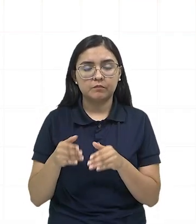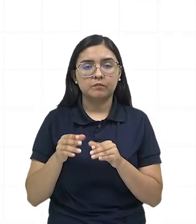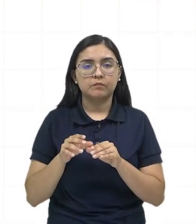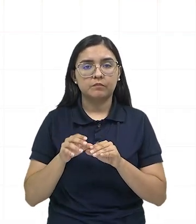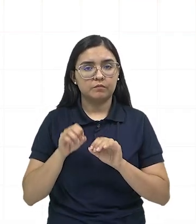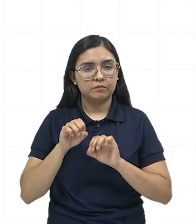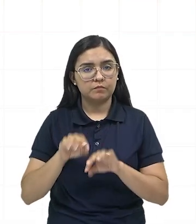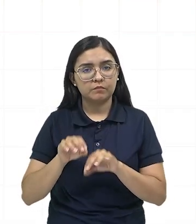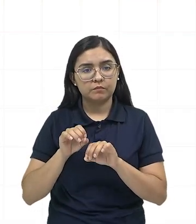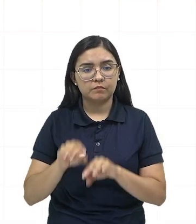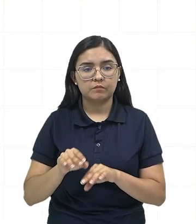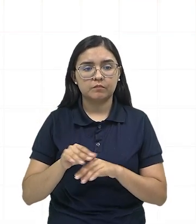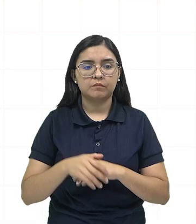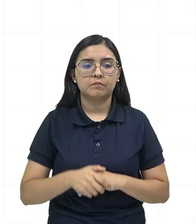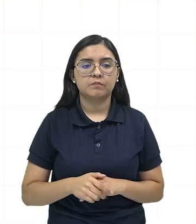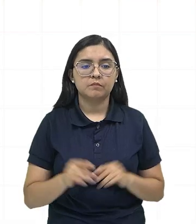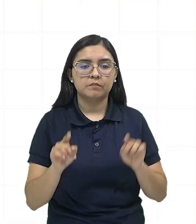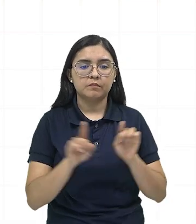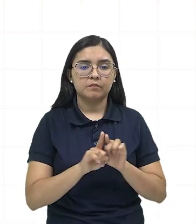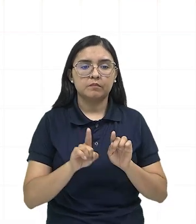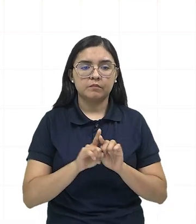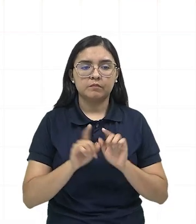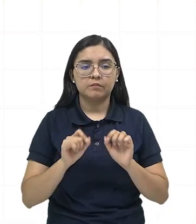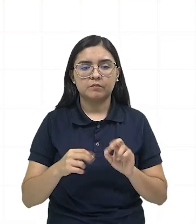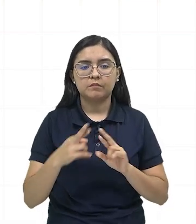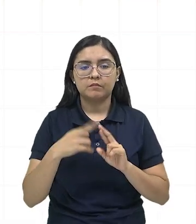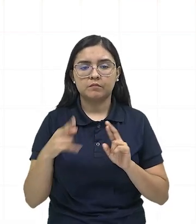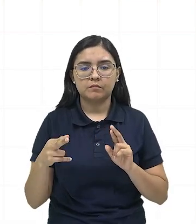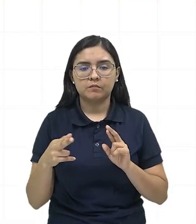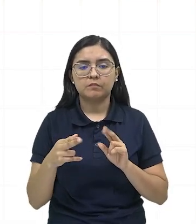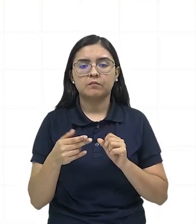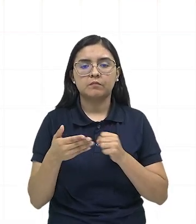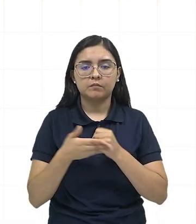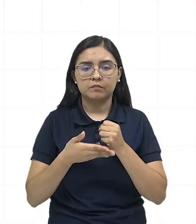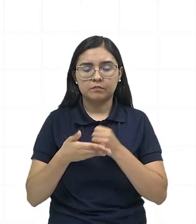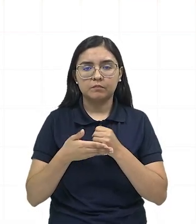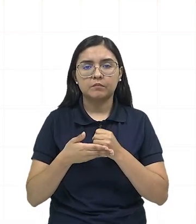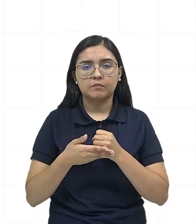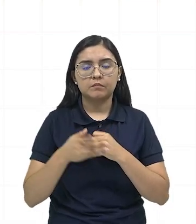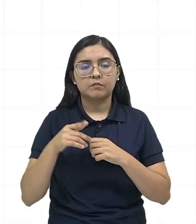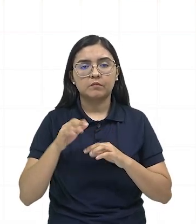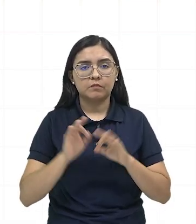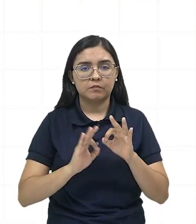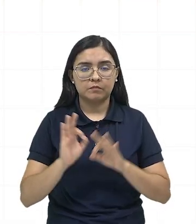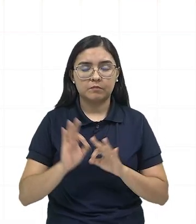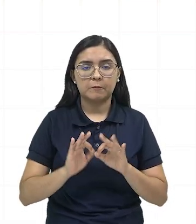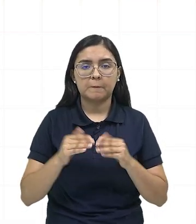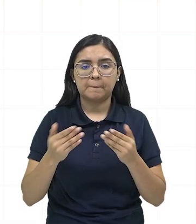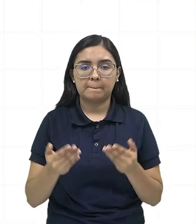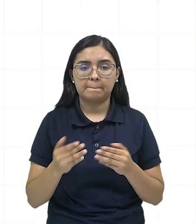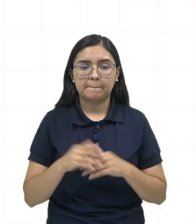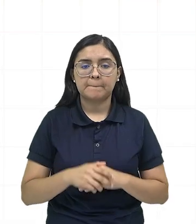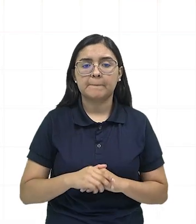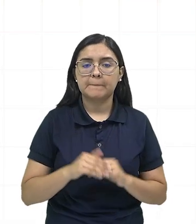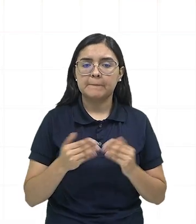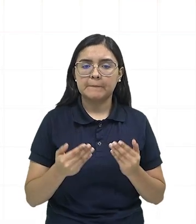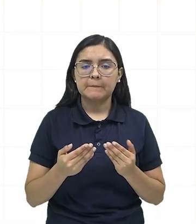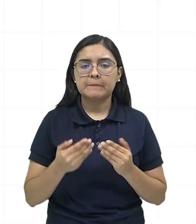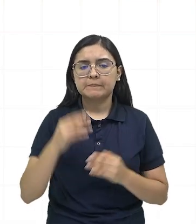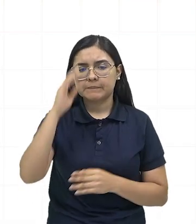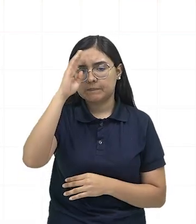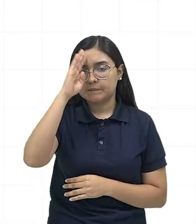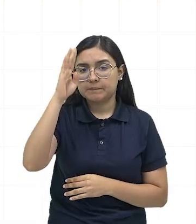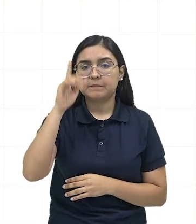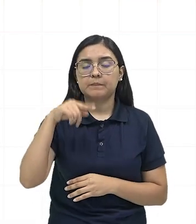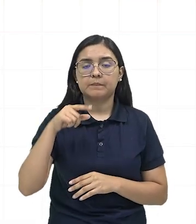na educação, e a religião como base da organização. Um destaque nas colônias do Norte